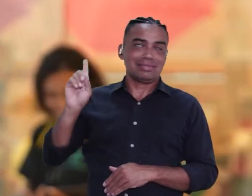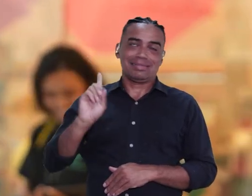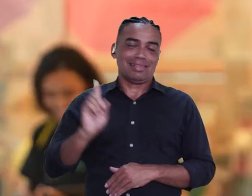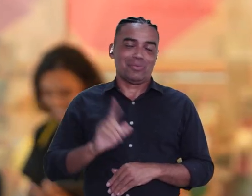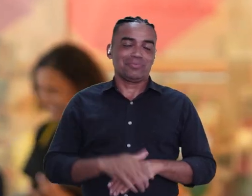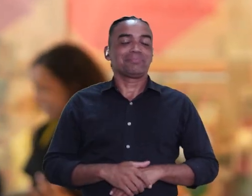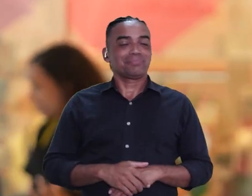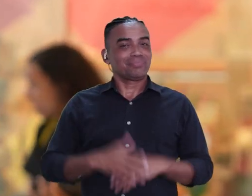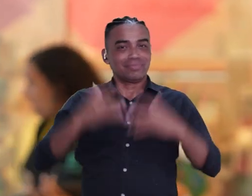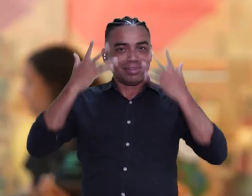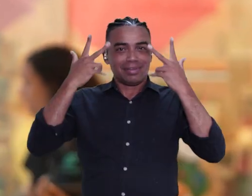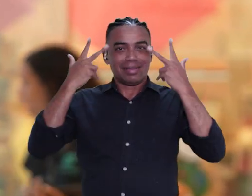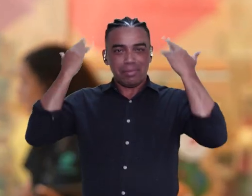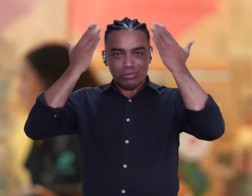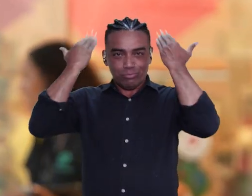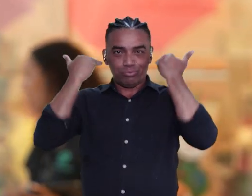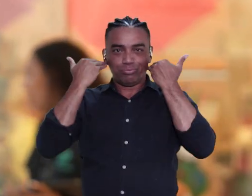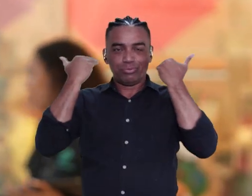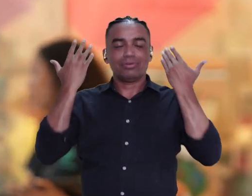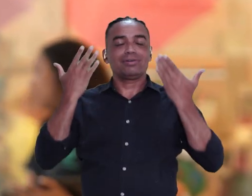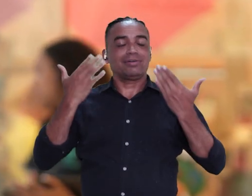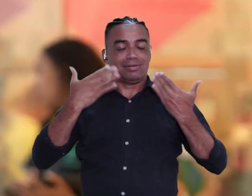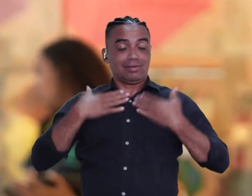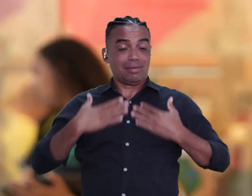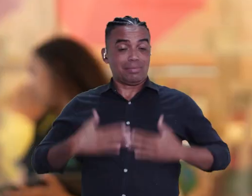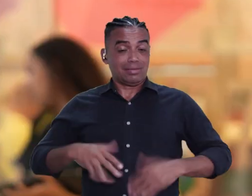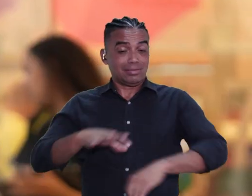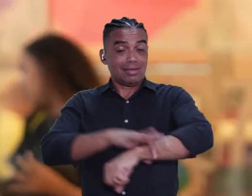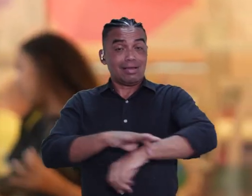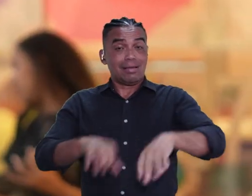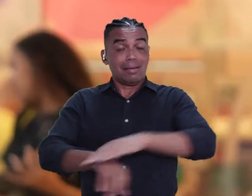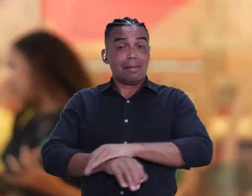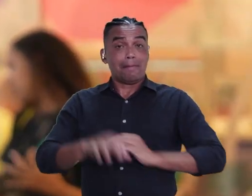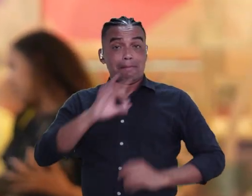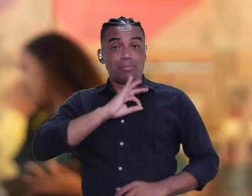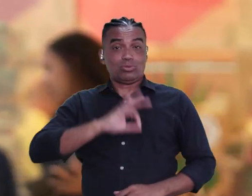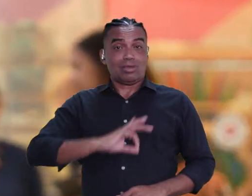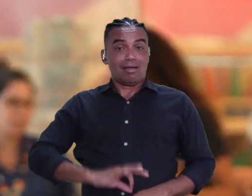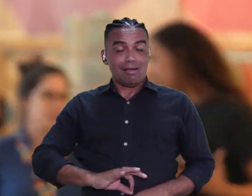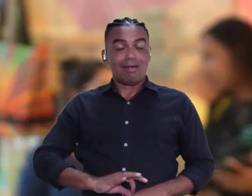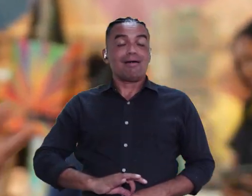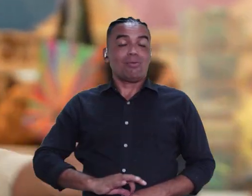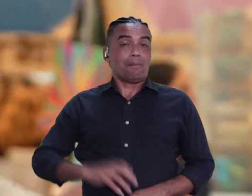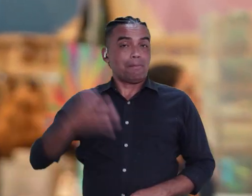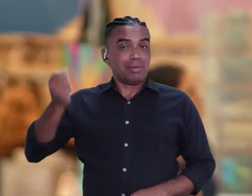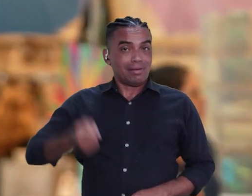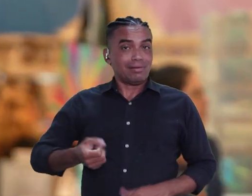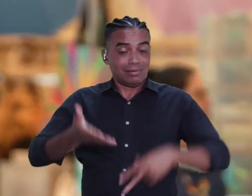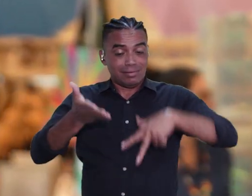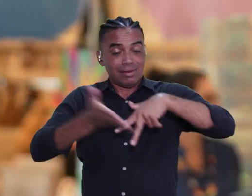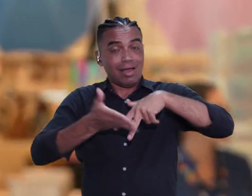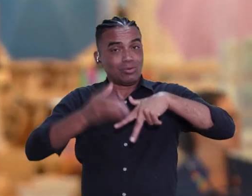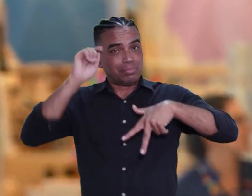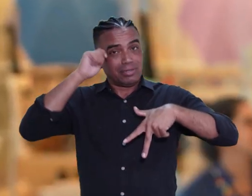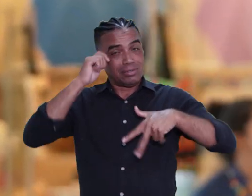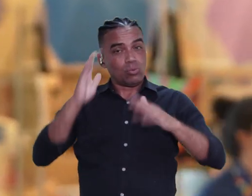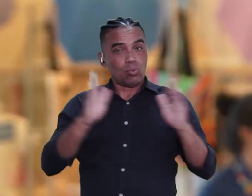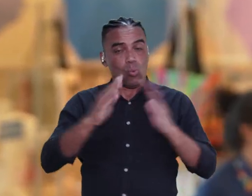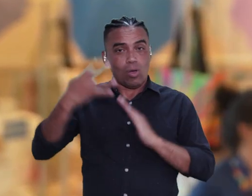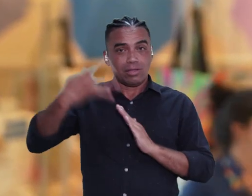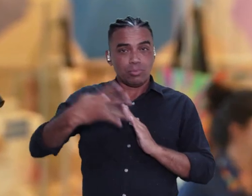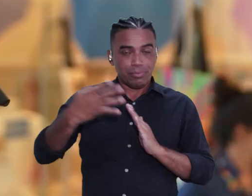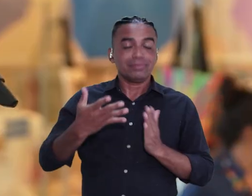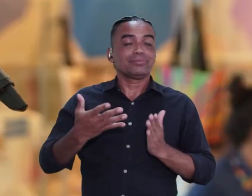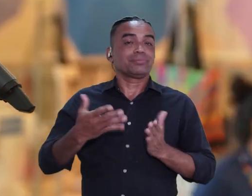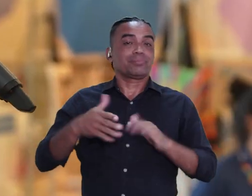Cabelos curtos, estou com a camisa branca de botão e uma calça preta. Estamos iniciando hoje aqui a quarta edição do Sempre um